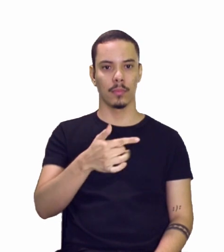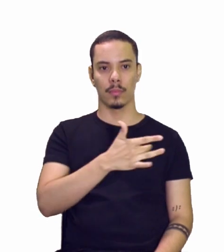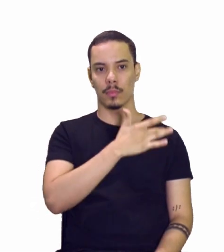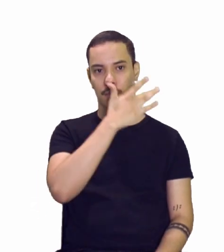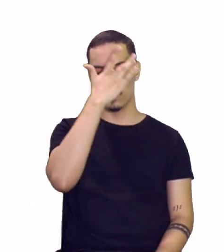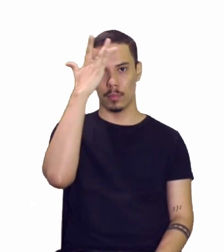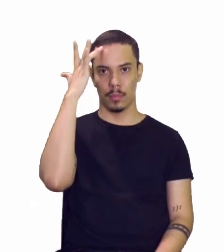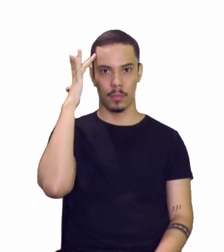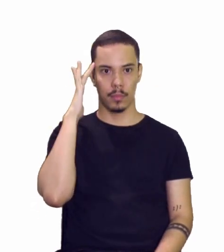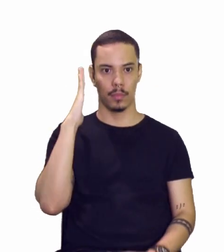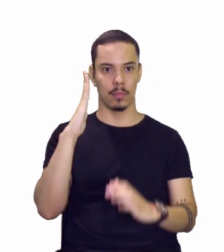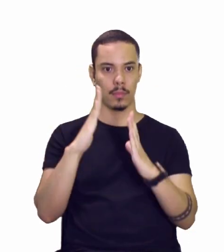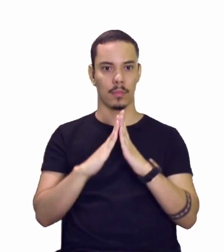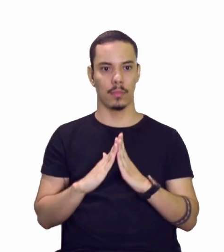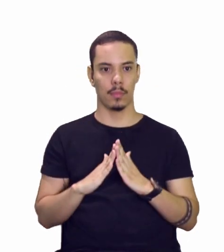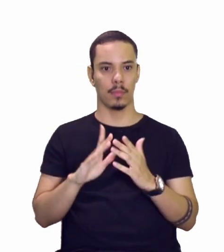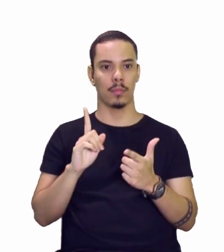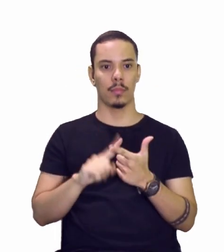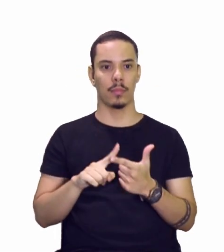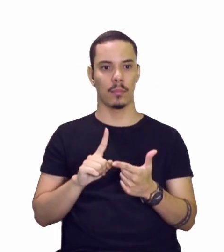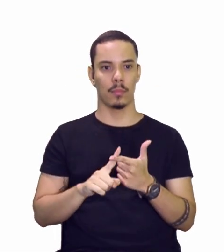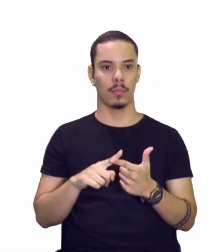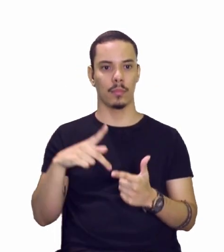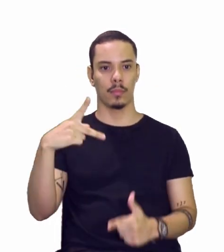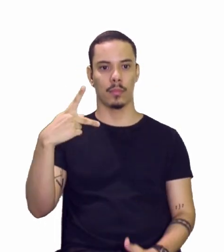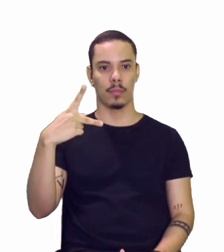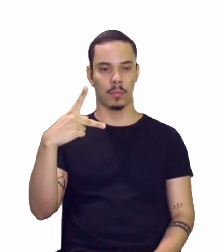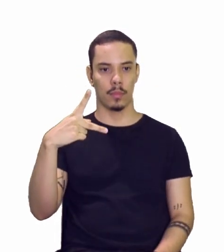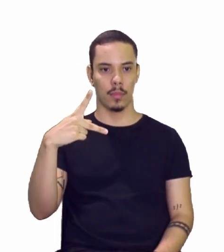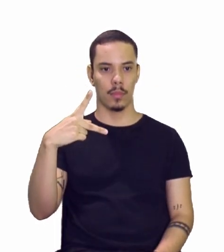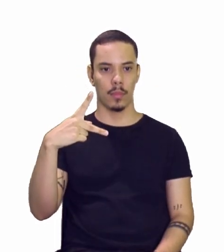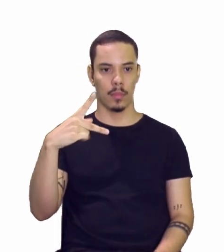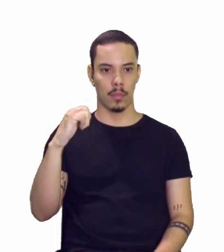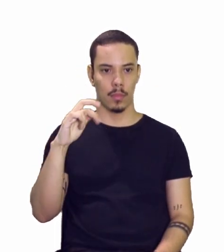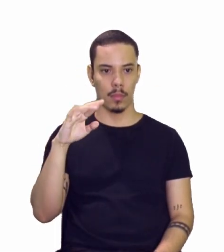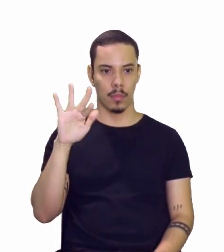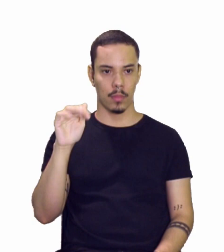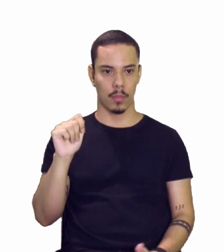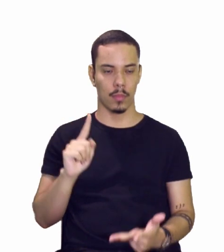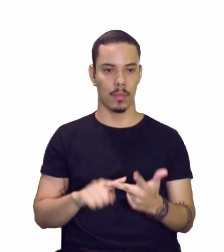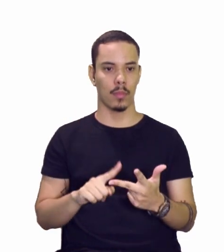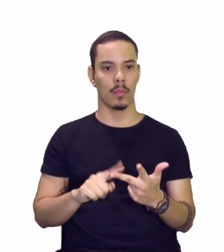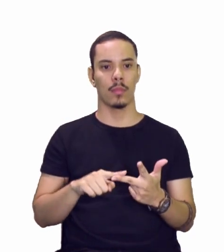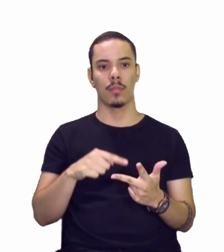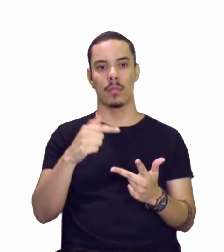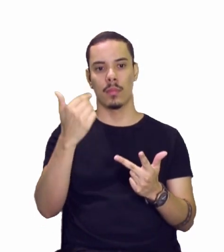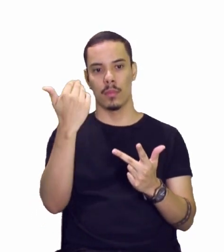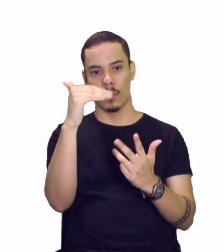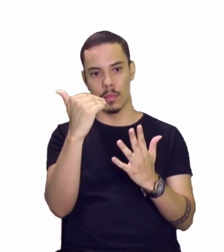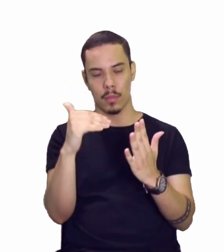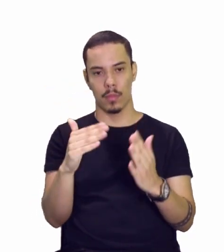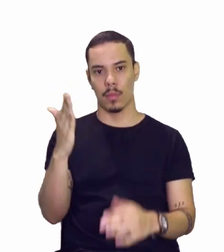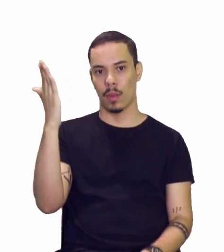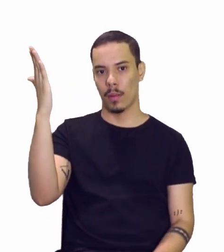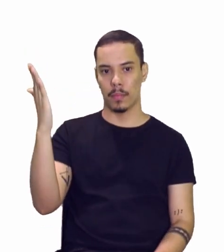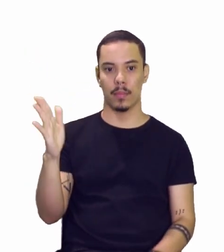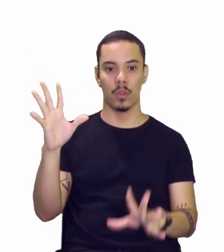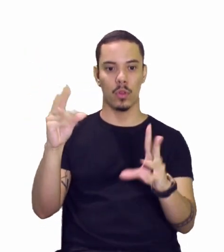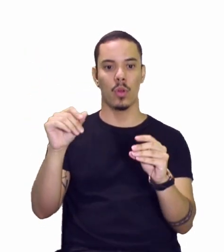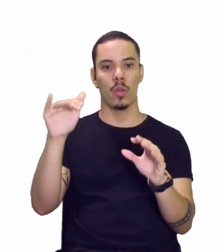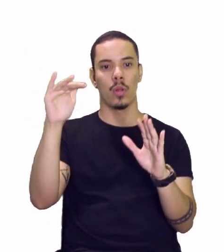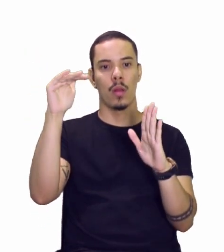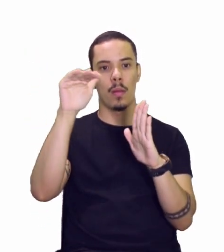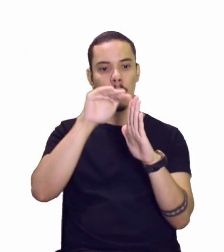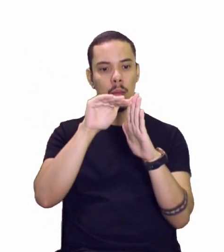2.127 habitantes. Depois vem Primavera de Rondônia, Castanheira, Rio Crispo, Teixeirópolis,